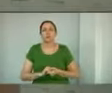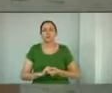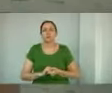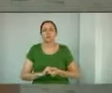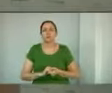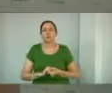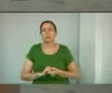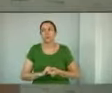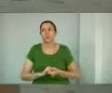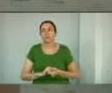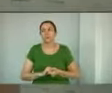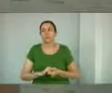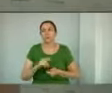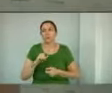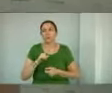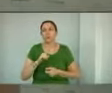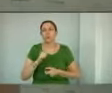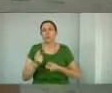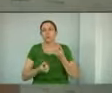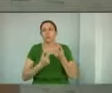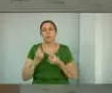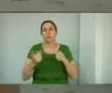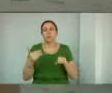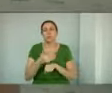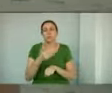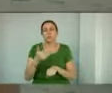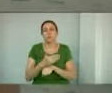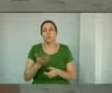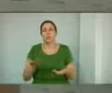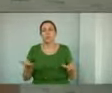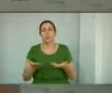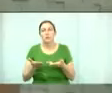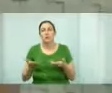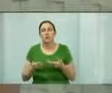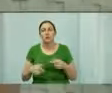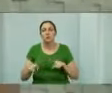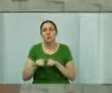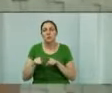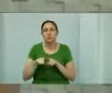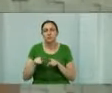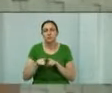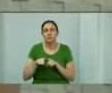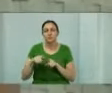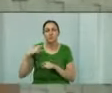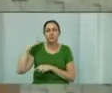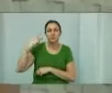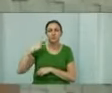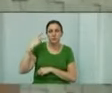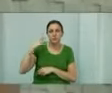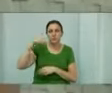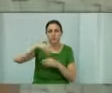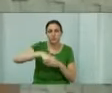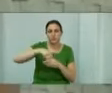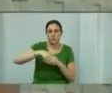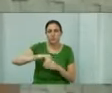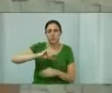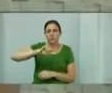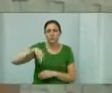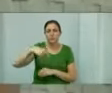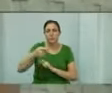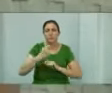inclusive, registramos a presença de alguns vereadores aqui neste momento e também parlamentares eleitos para a próxima